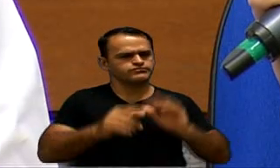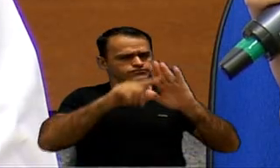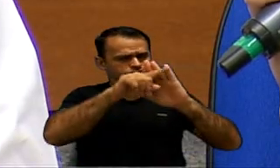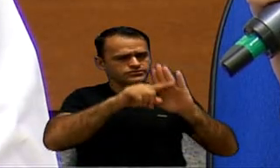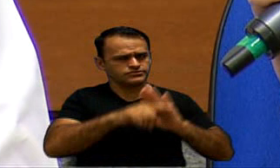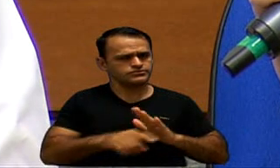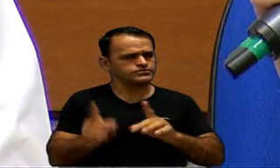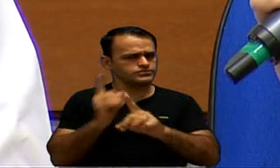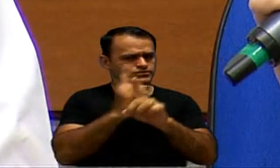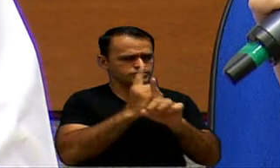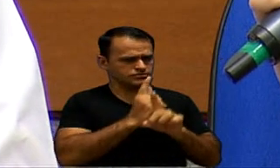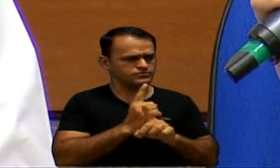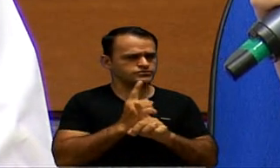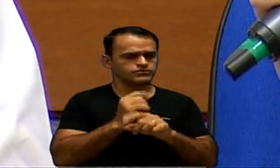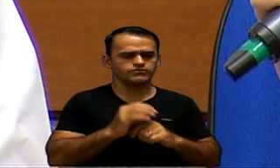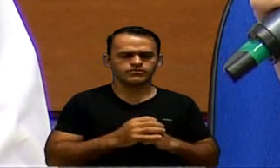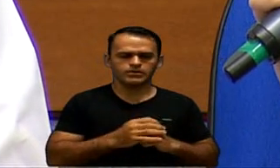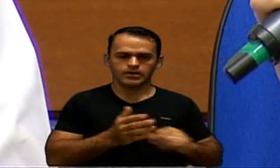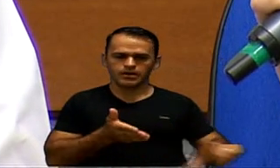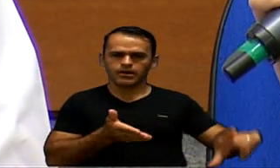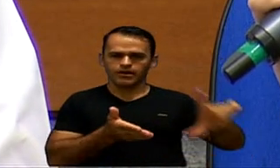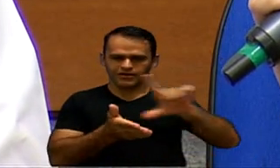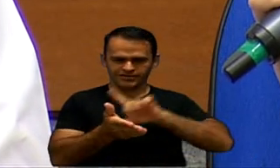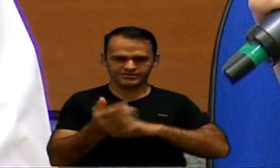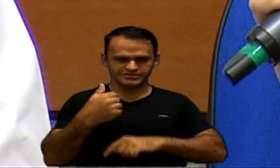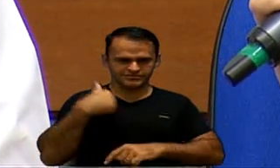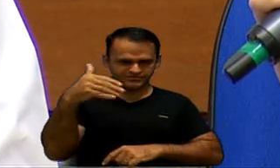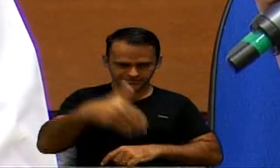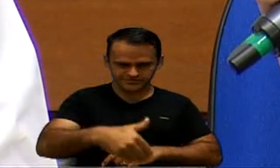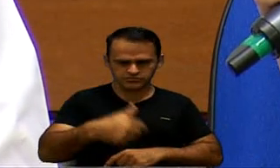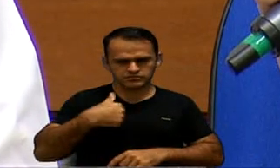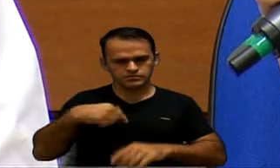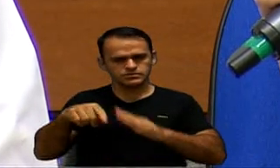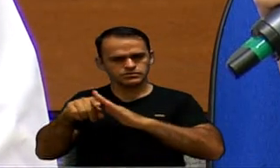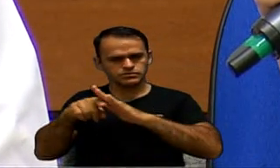eu, antes de vir para cá, eu dei uma pesquisada, olhei, no dia de hoje,